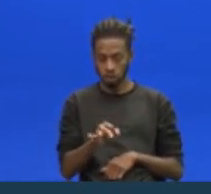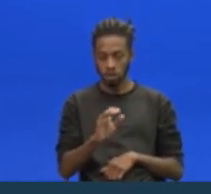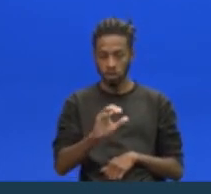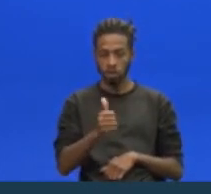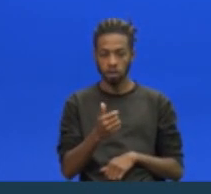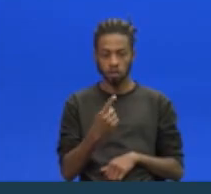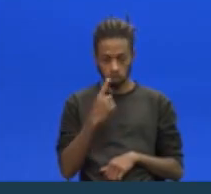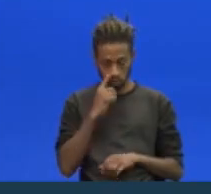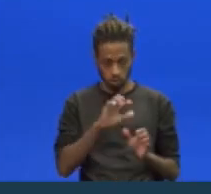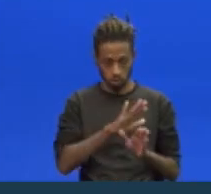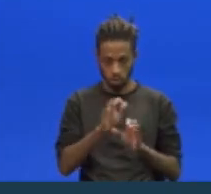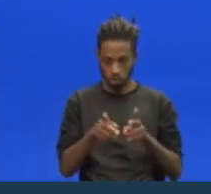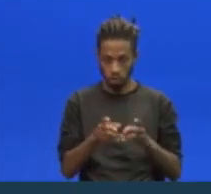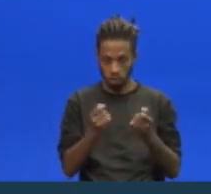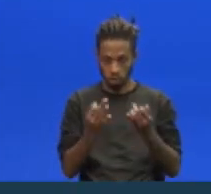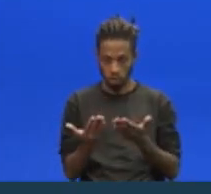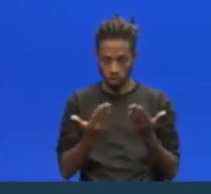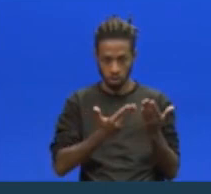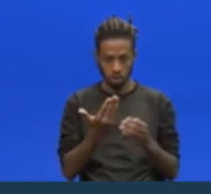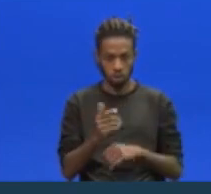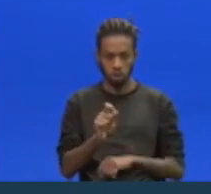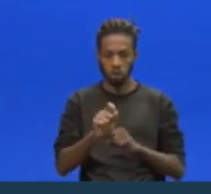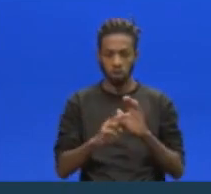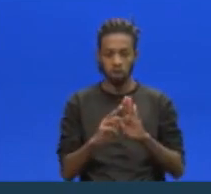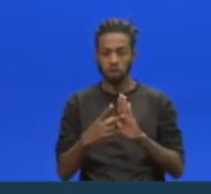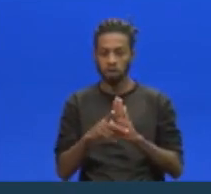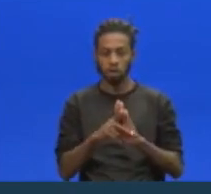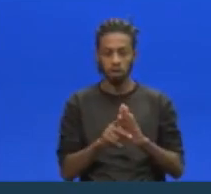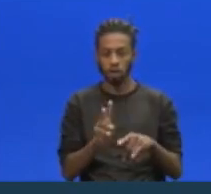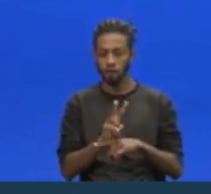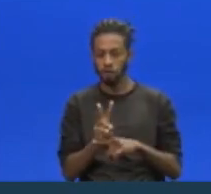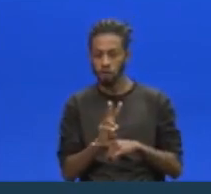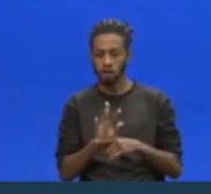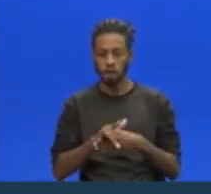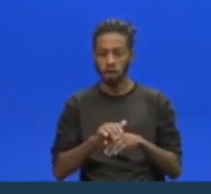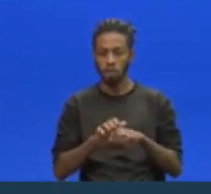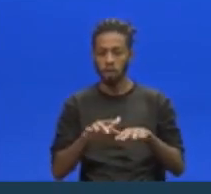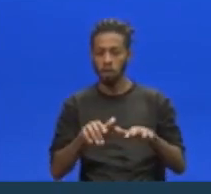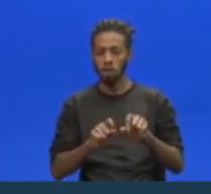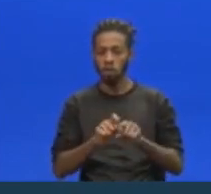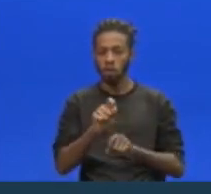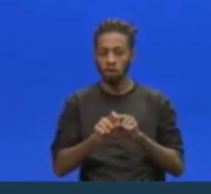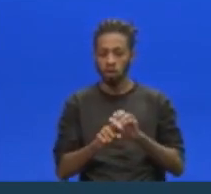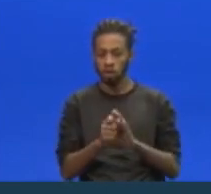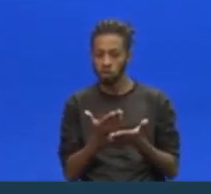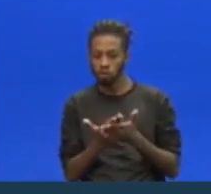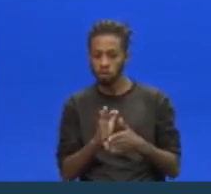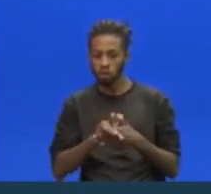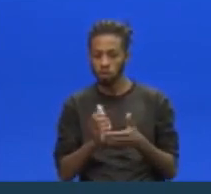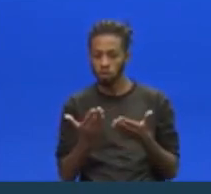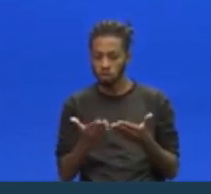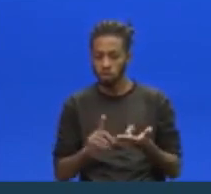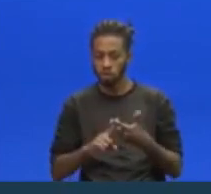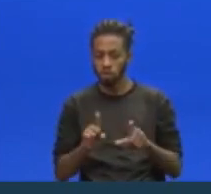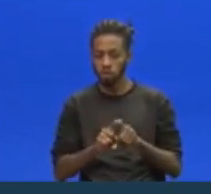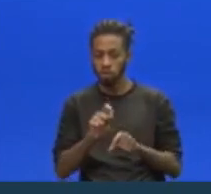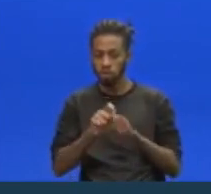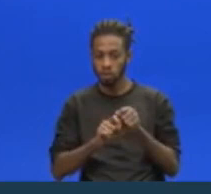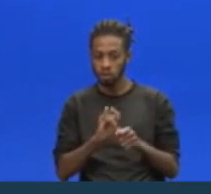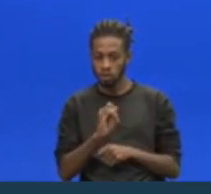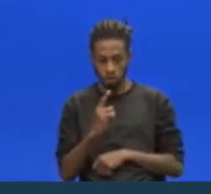portadores sãos. Bom, o que é a vigilância epidemiológica? Então, a gente viu que a epidemiologia estuda a doença, né, e dos fatores a